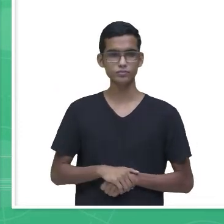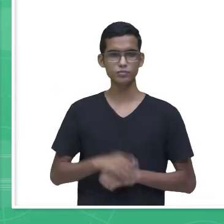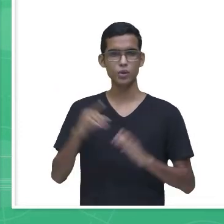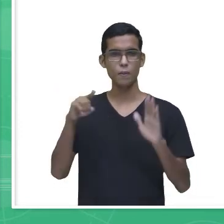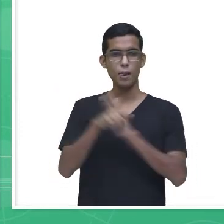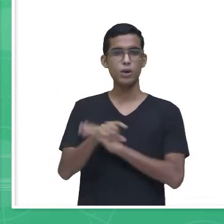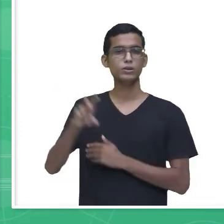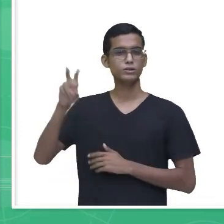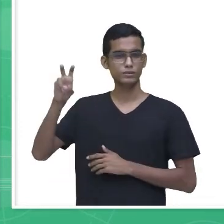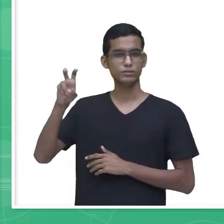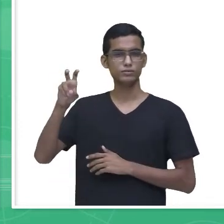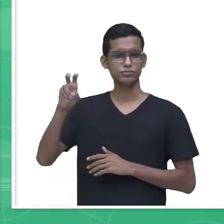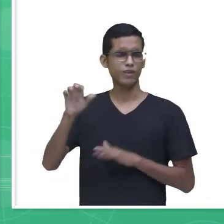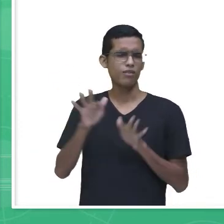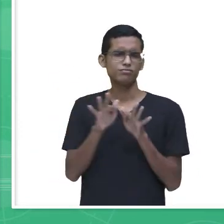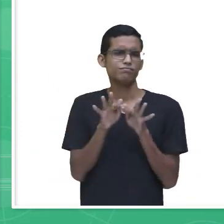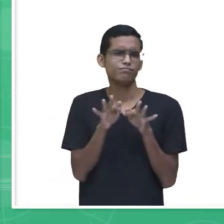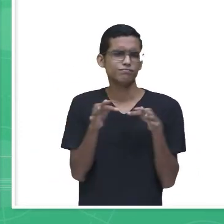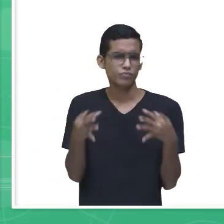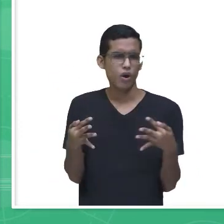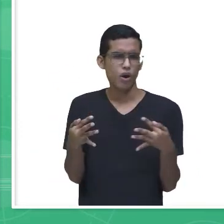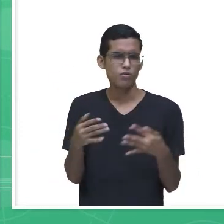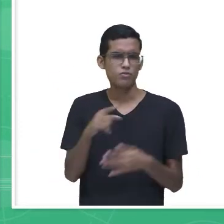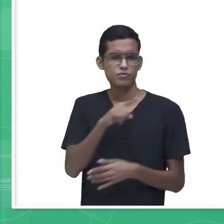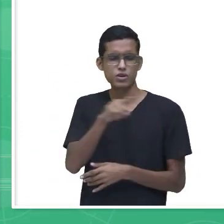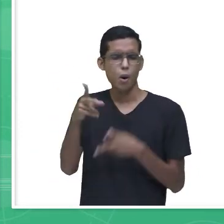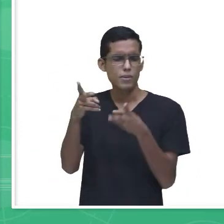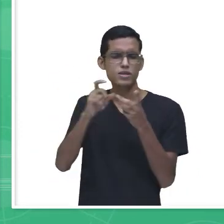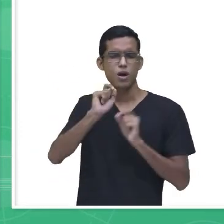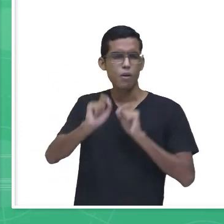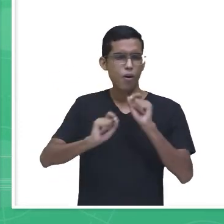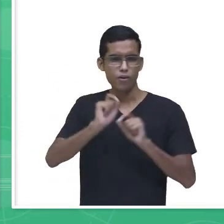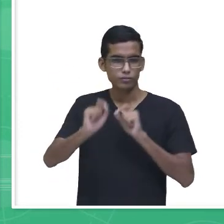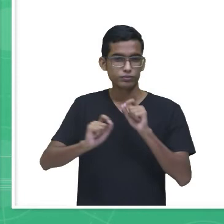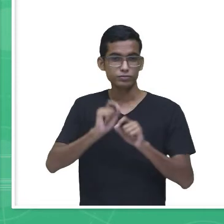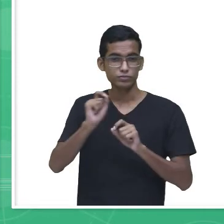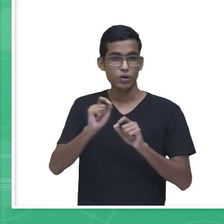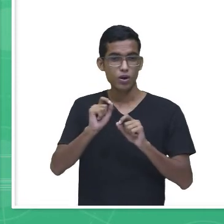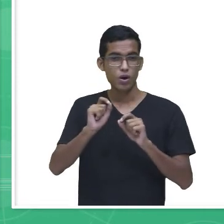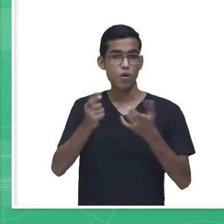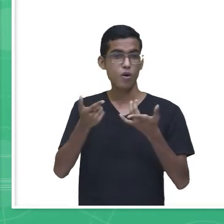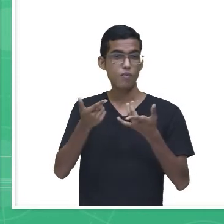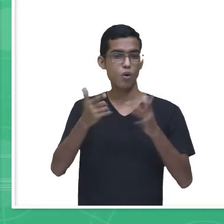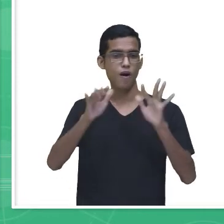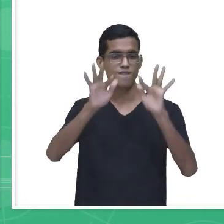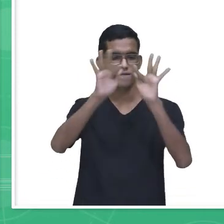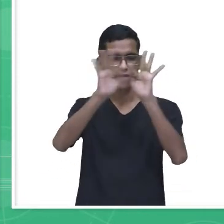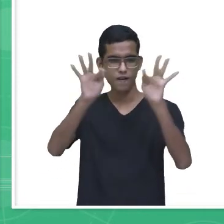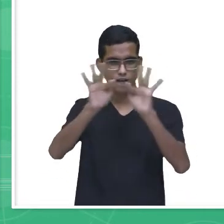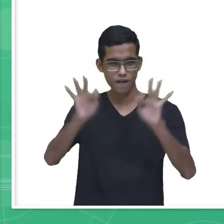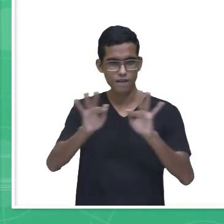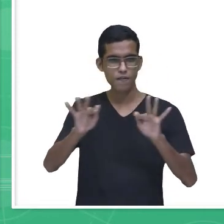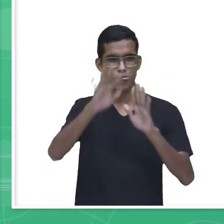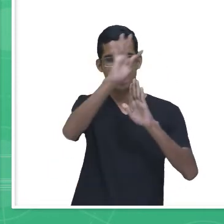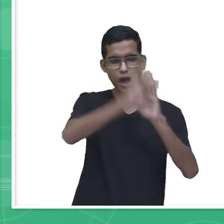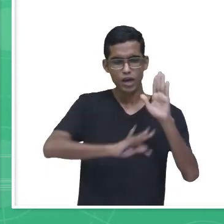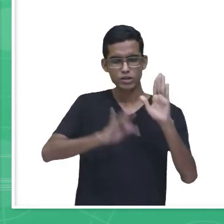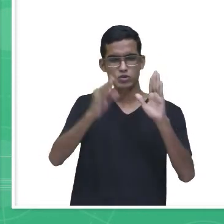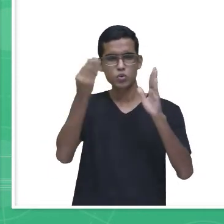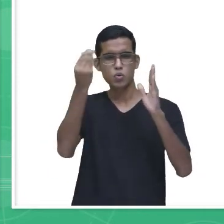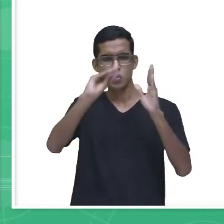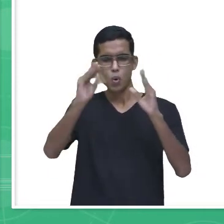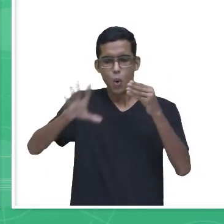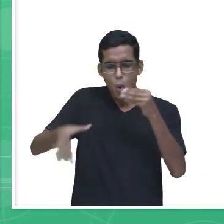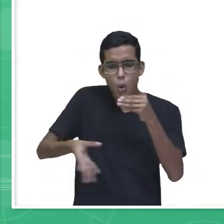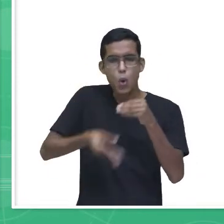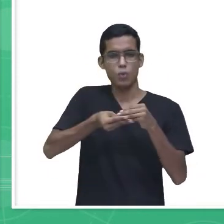5 é uma questão muito simples, vocês vão perceber isso daí. O que tem que fazer? Preencher as lacunas e assinalar a alternativa correta. E aí a